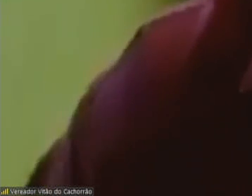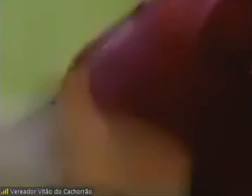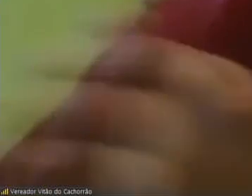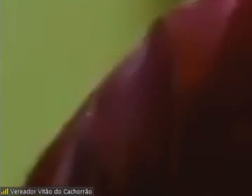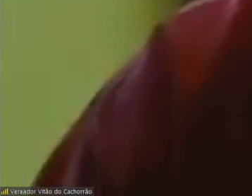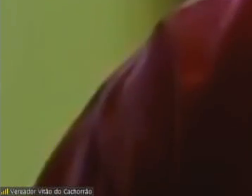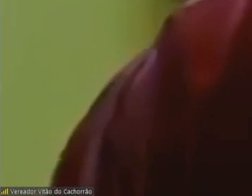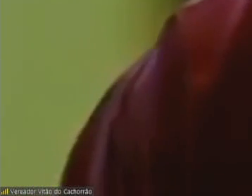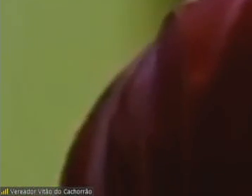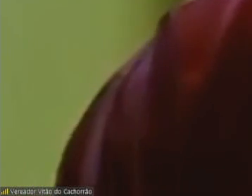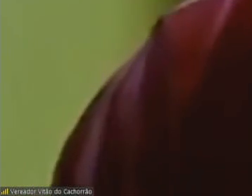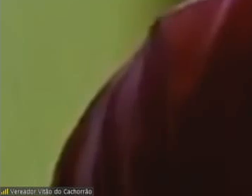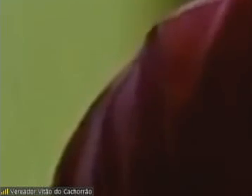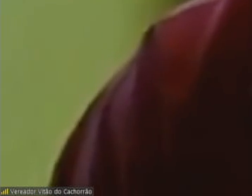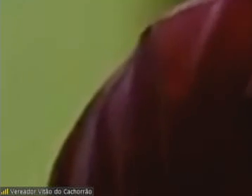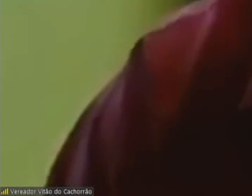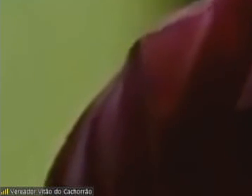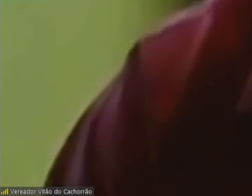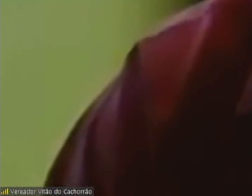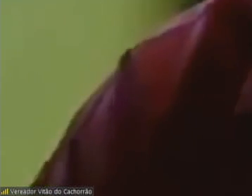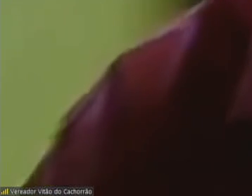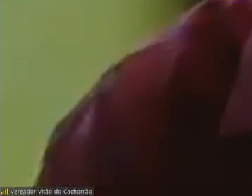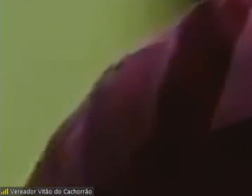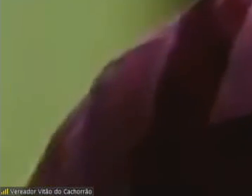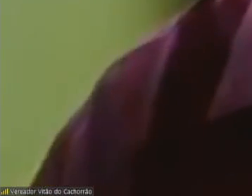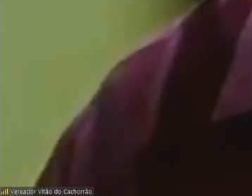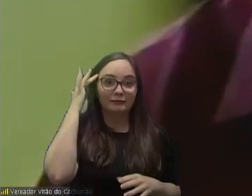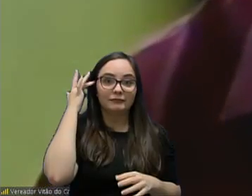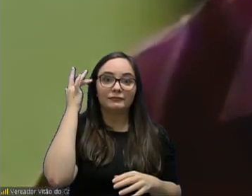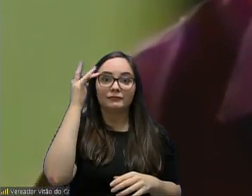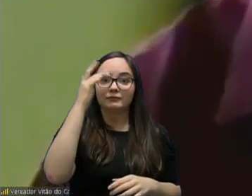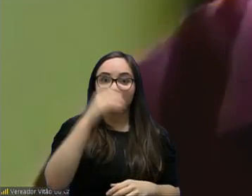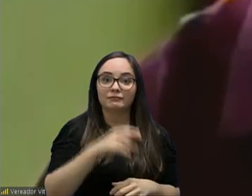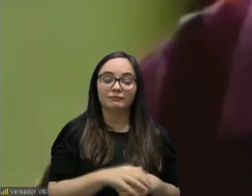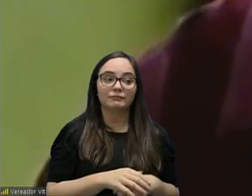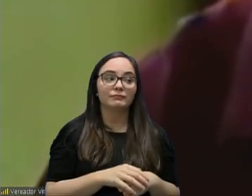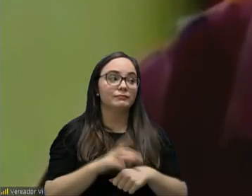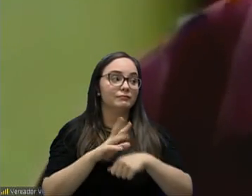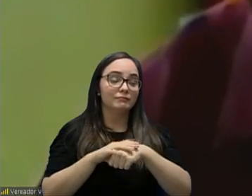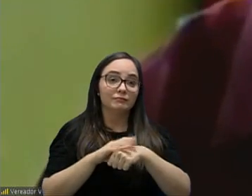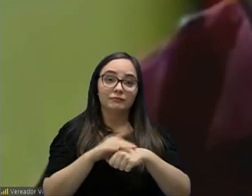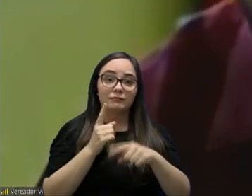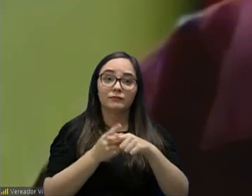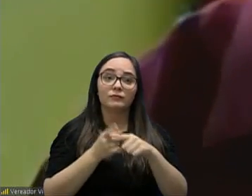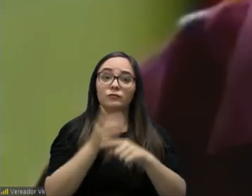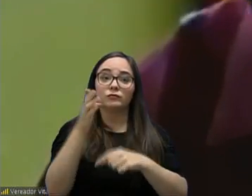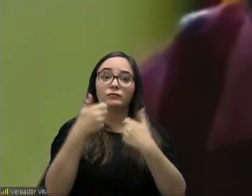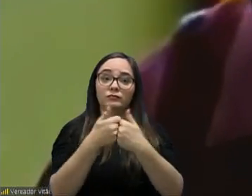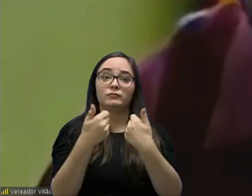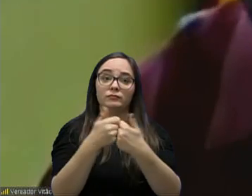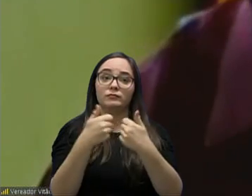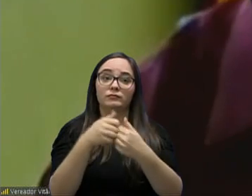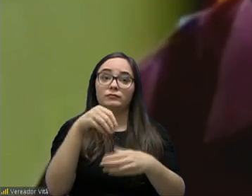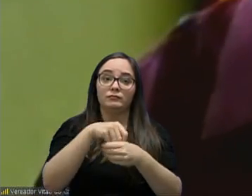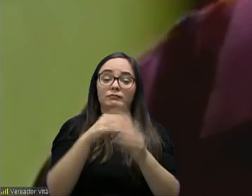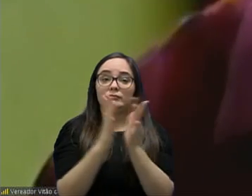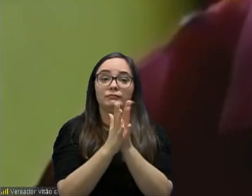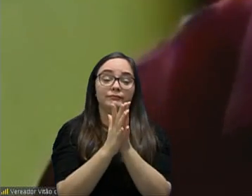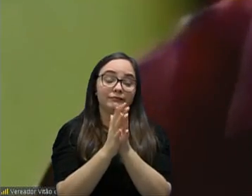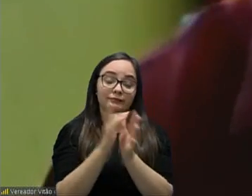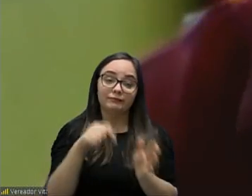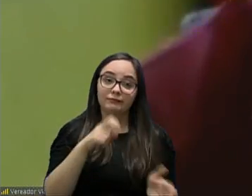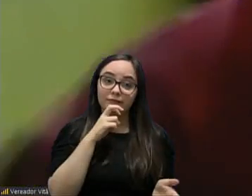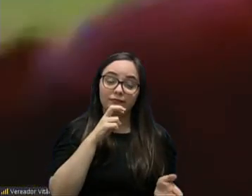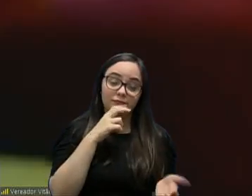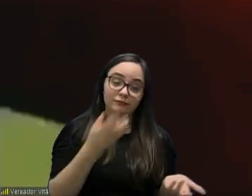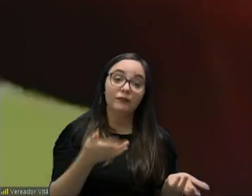abarrotado, muita gente se infeccionou, ficou doente e já até perdeu a vida, porque foi trabalhar no ônibus lotado na cidade de Sorocaba. Então,